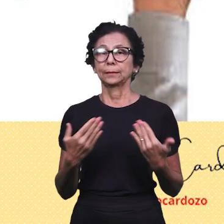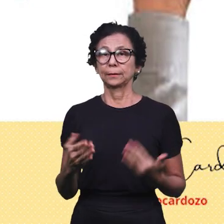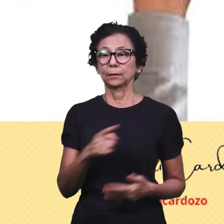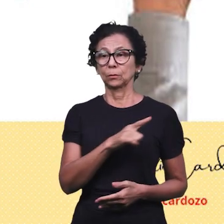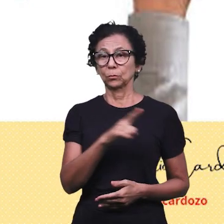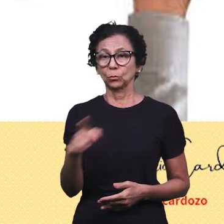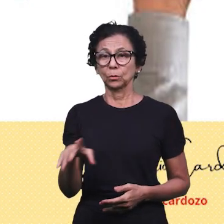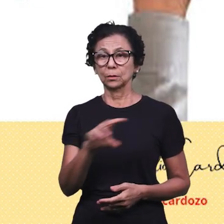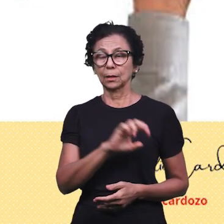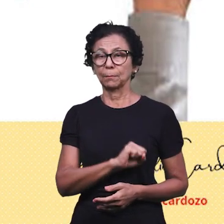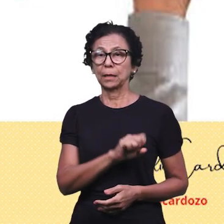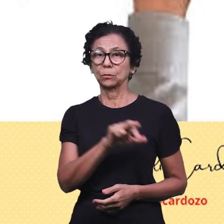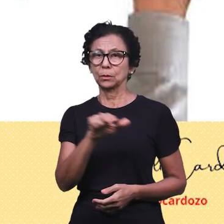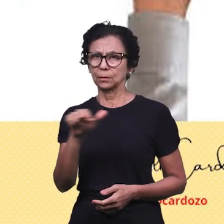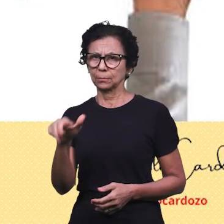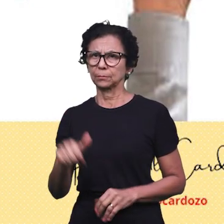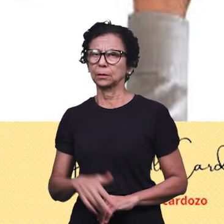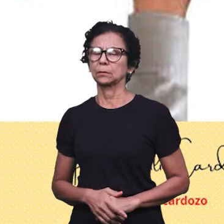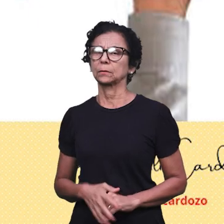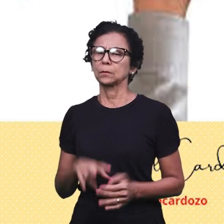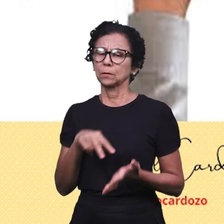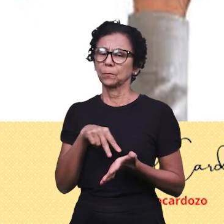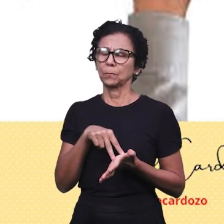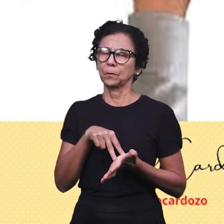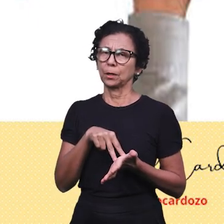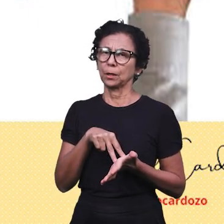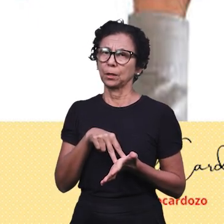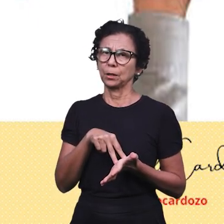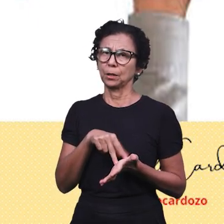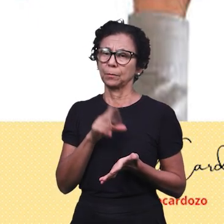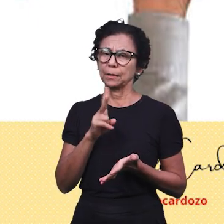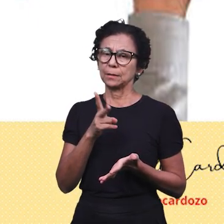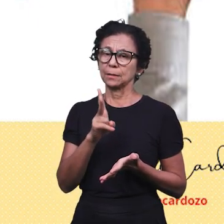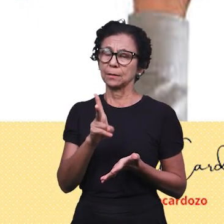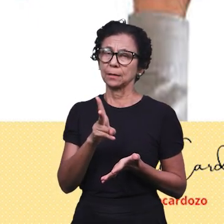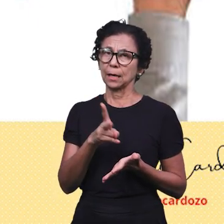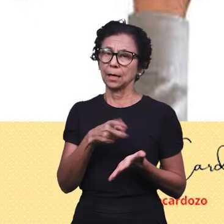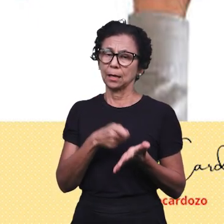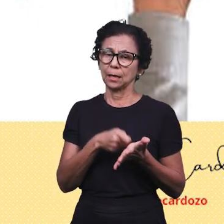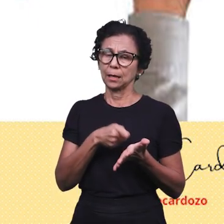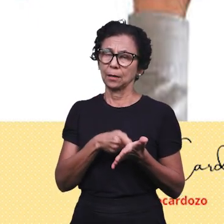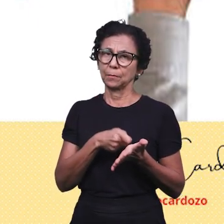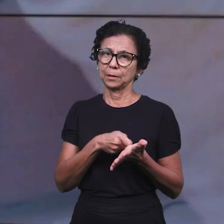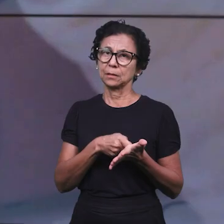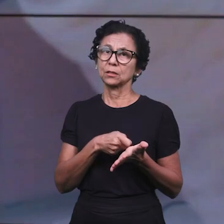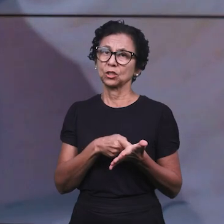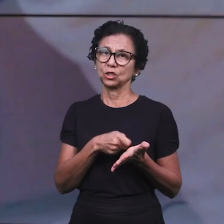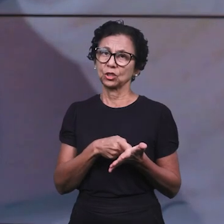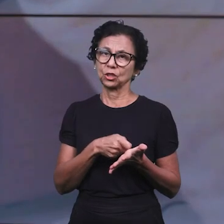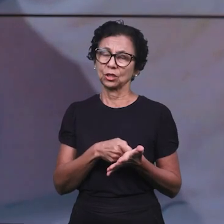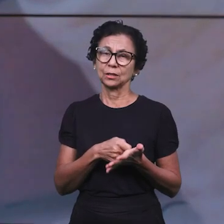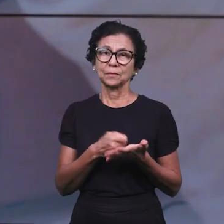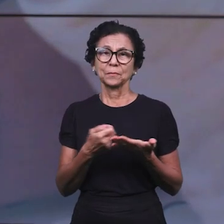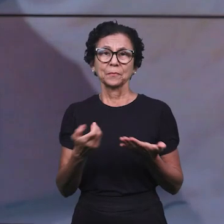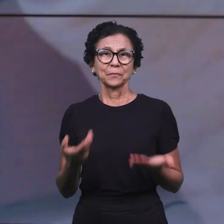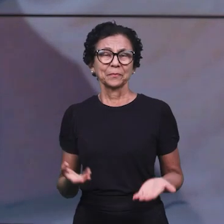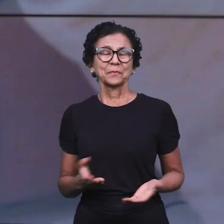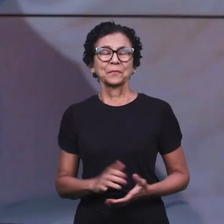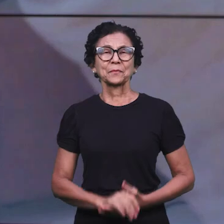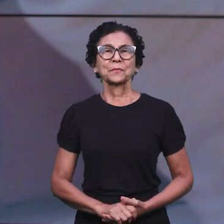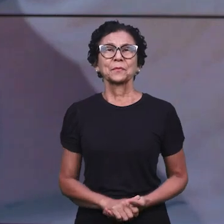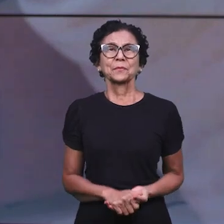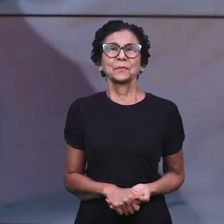amados irmãos, sedes firmes e constantes, né? Eu sei que aqui tem um caráter mais espiritual, né,